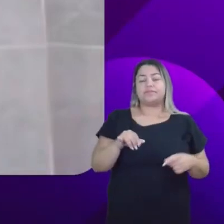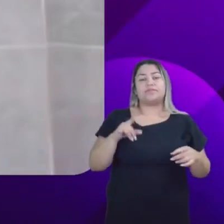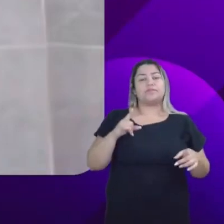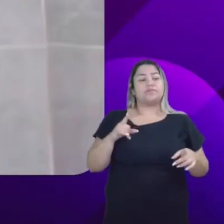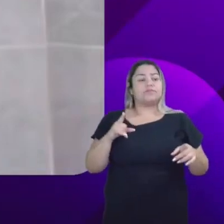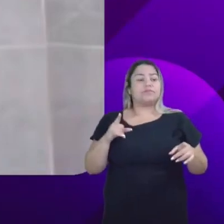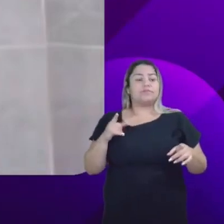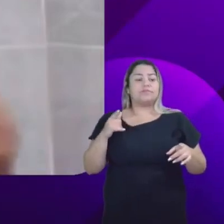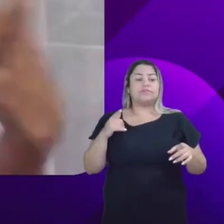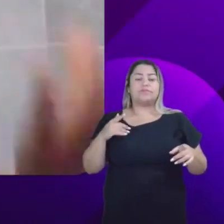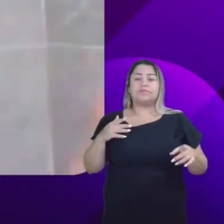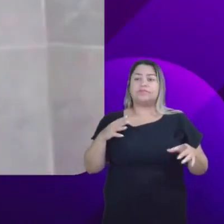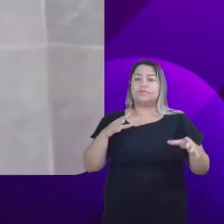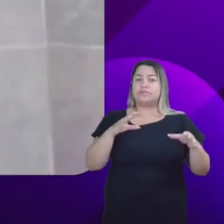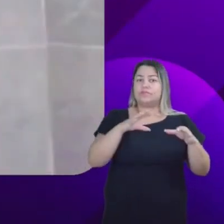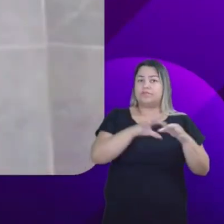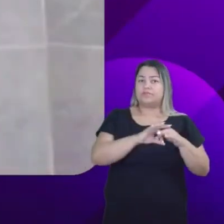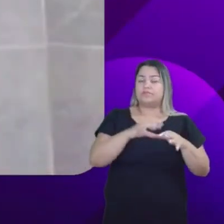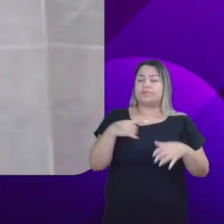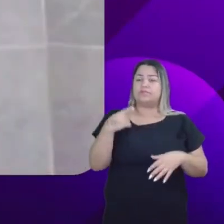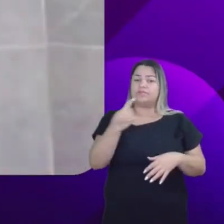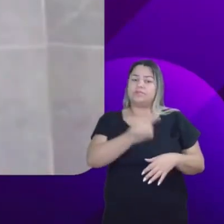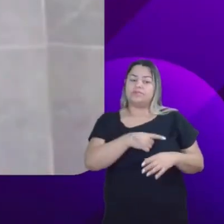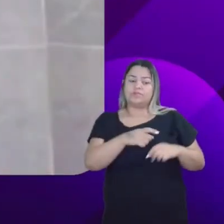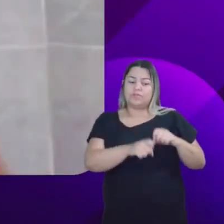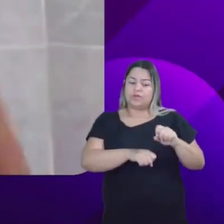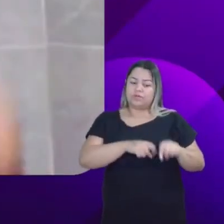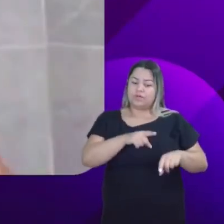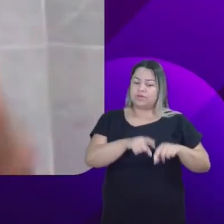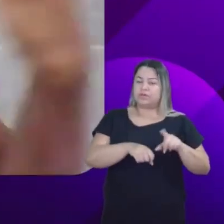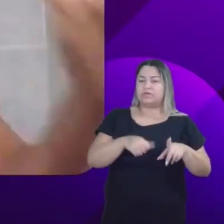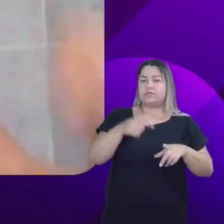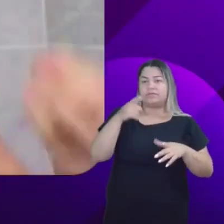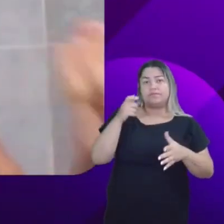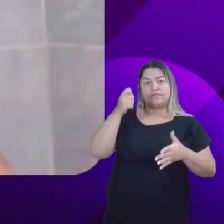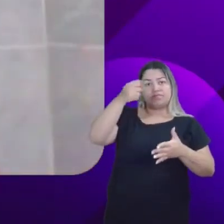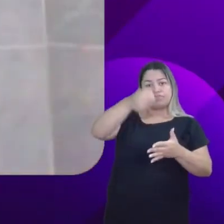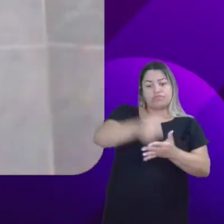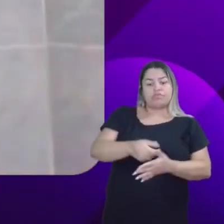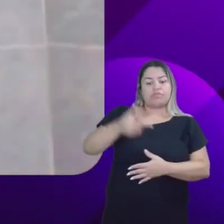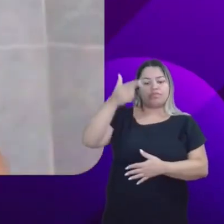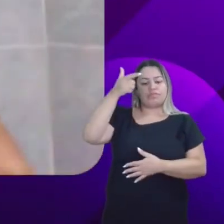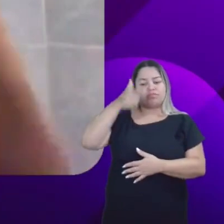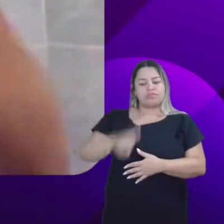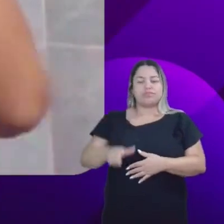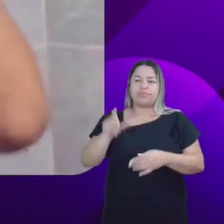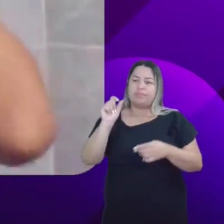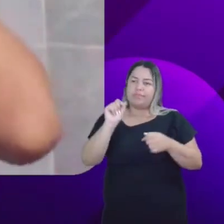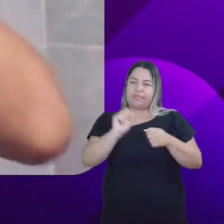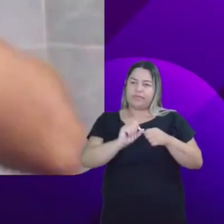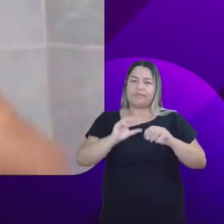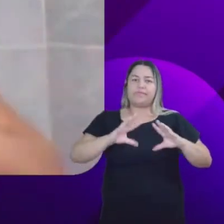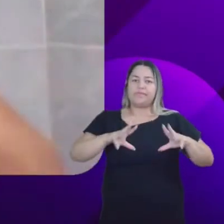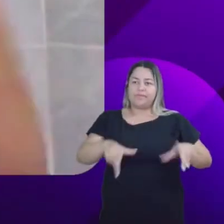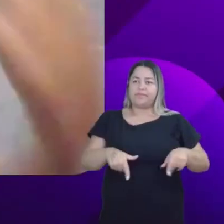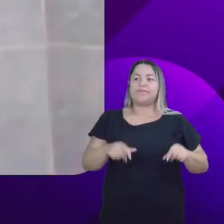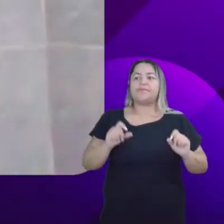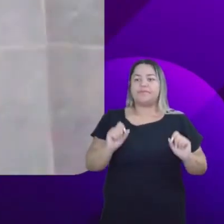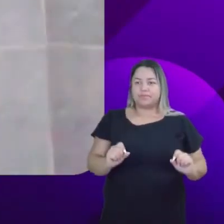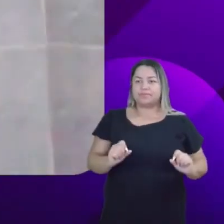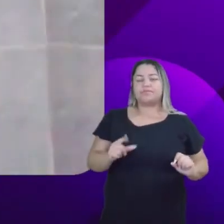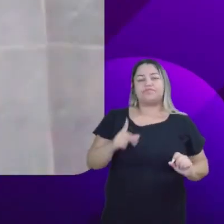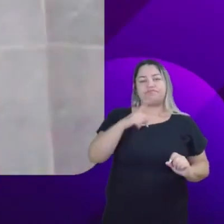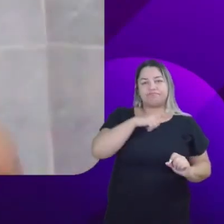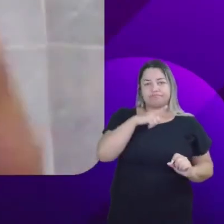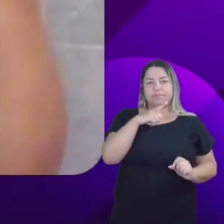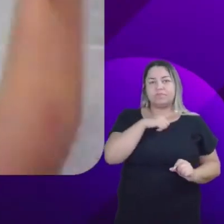encontro direto à nossa produção, garantir que a gente consiga produzir, né? E aí a gente tem um